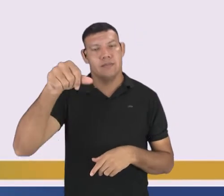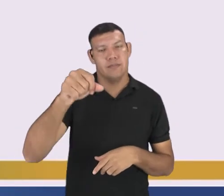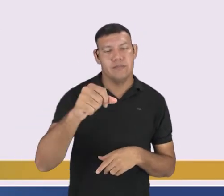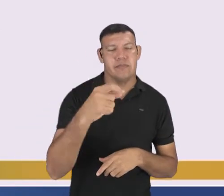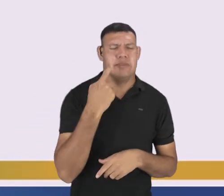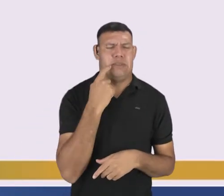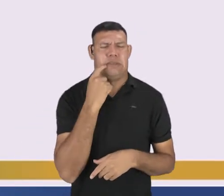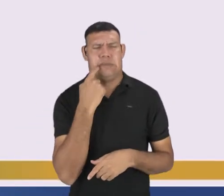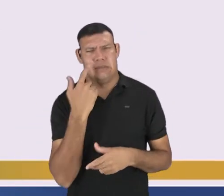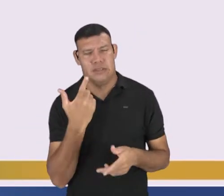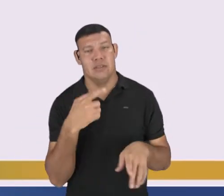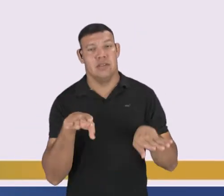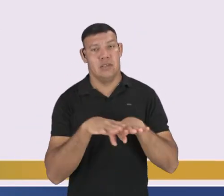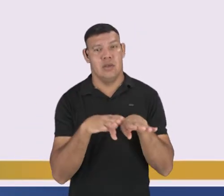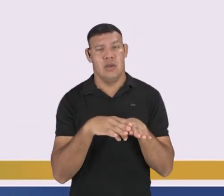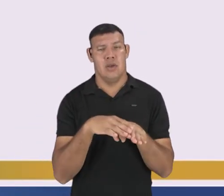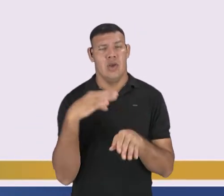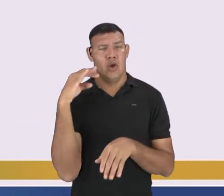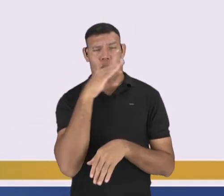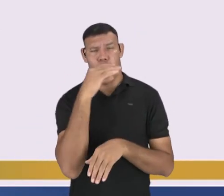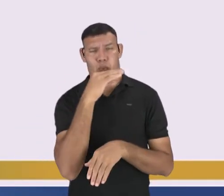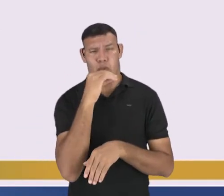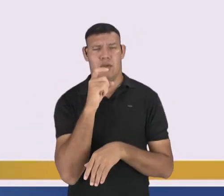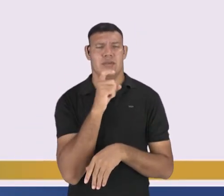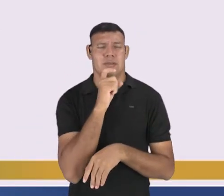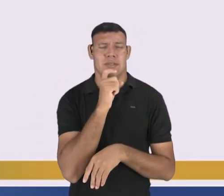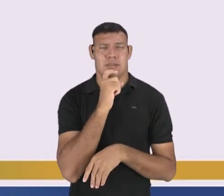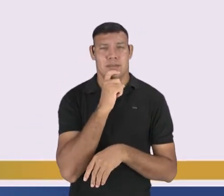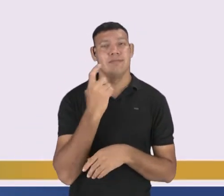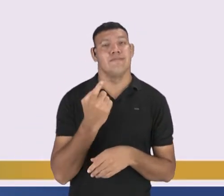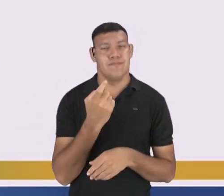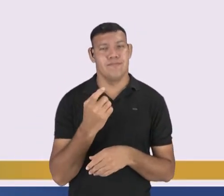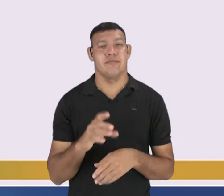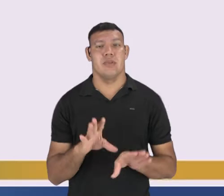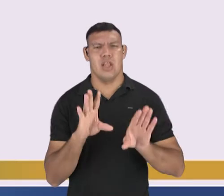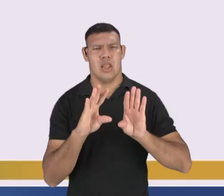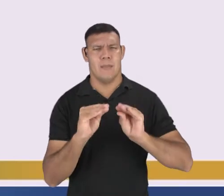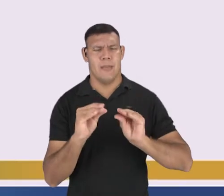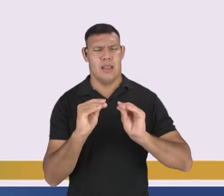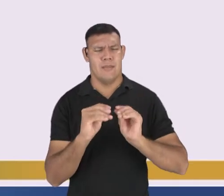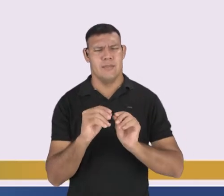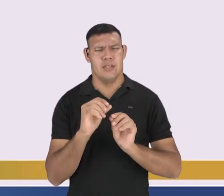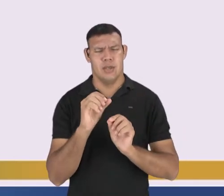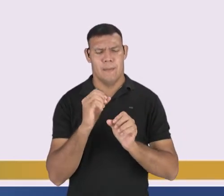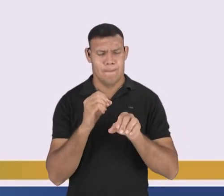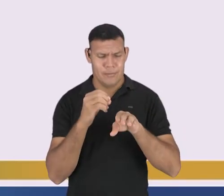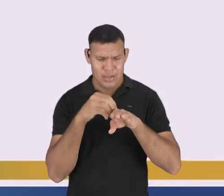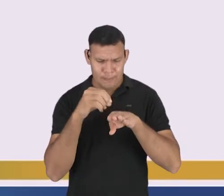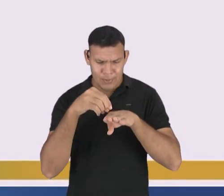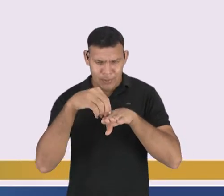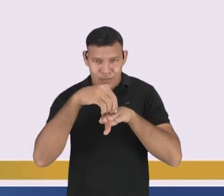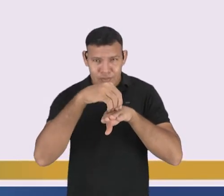além das sensações de quente e frio. Assim, as nossas papilas gustativas, que são pequenas